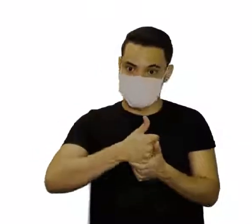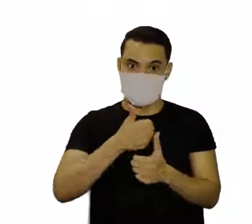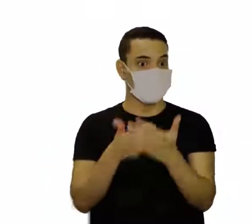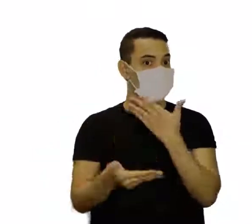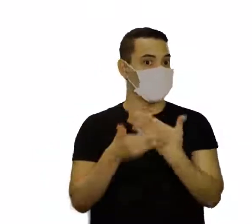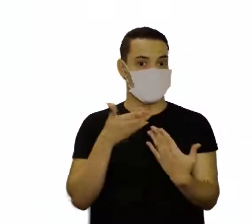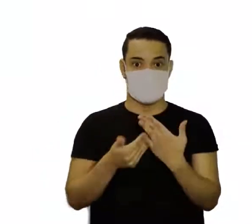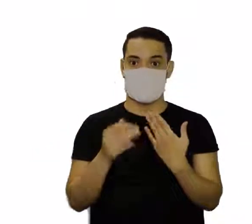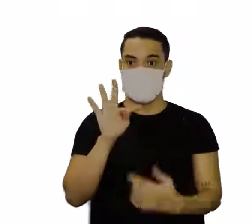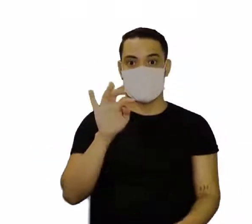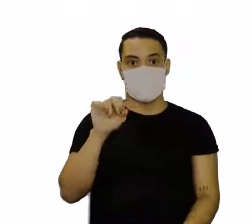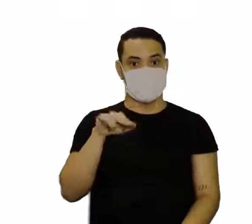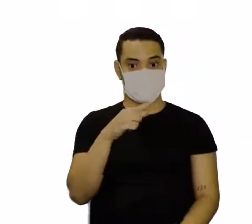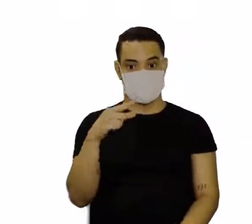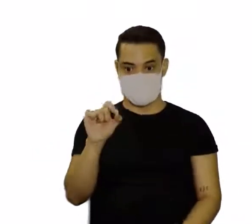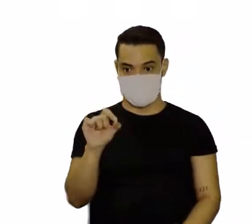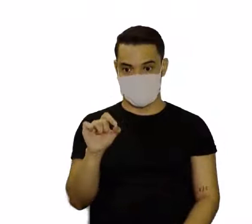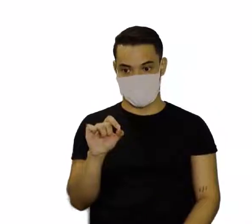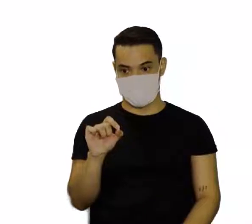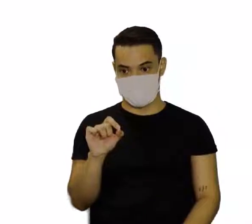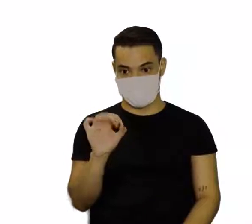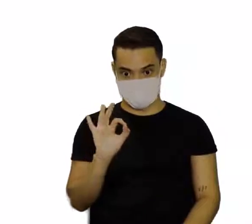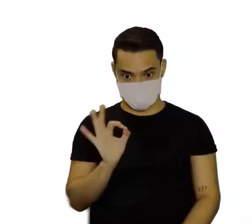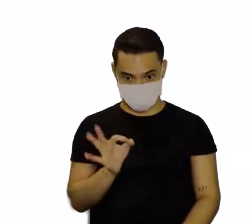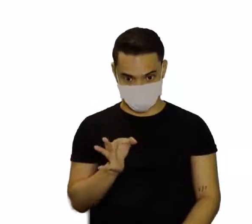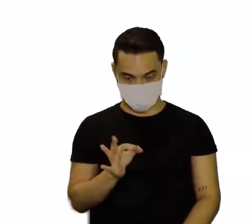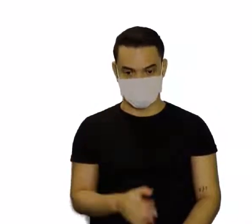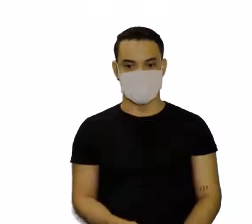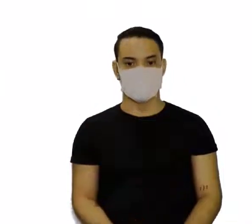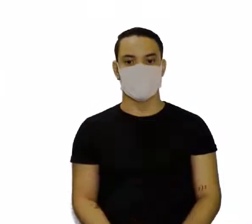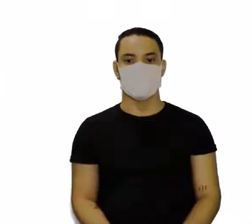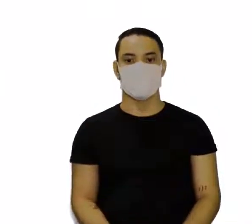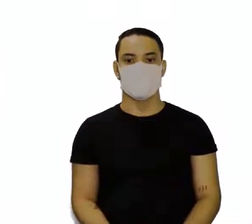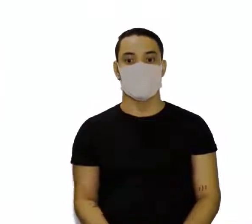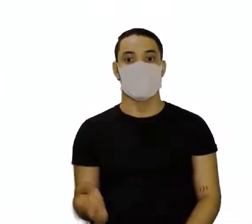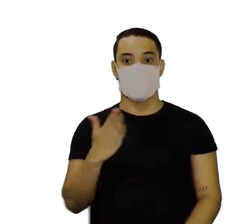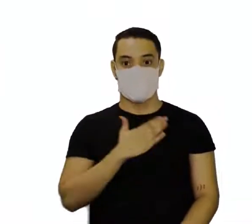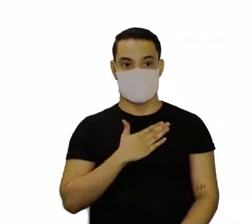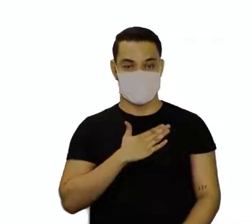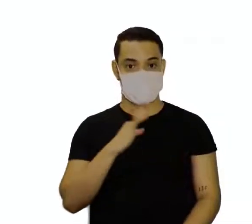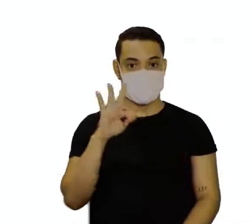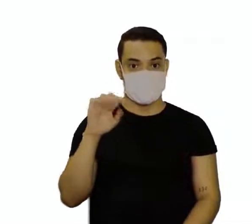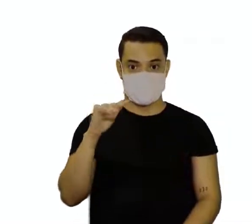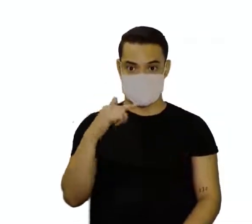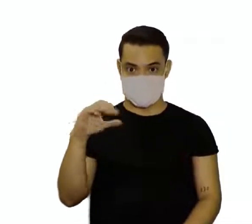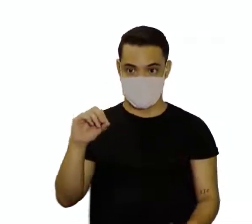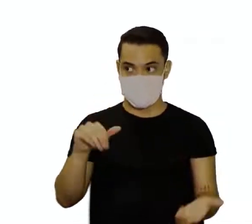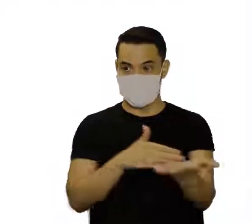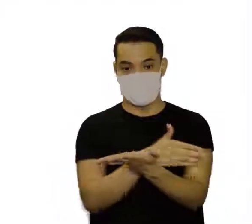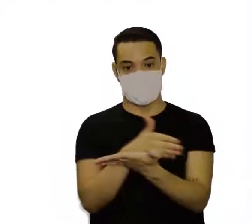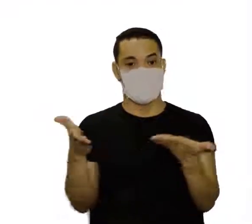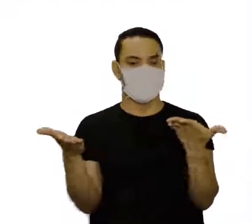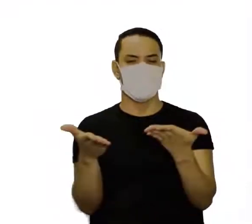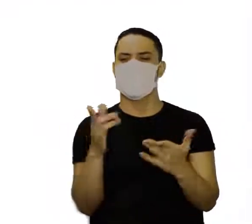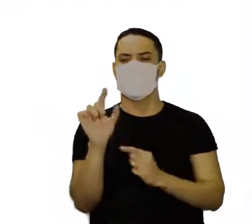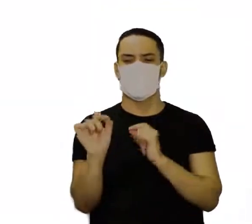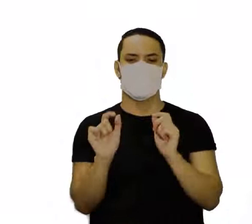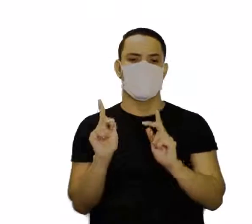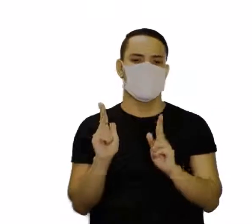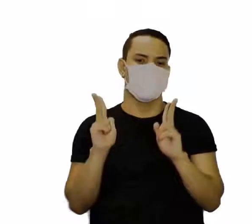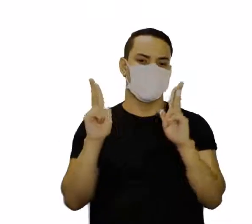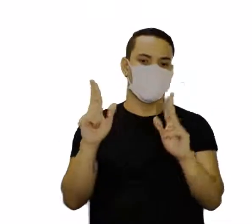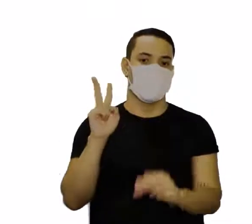qualquer tensão que eu quiser agora. Mudei a tensão. Olha só, minha tensão a partir de agora vai ser igual